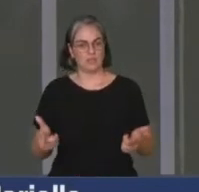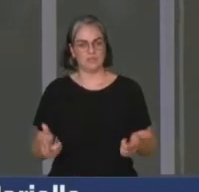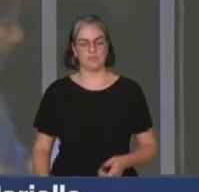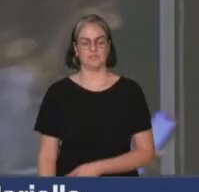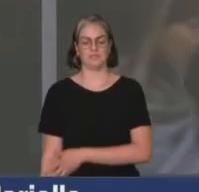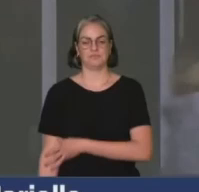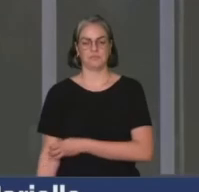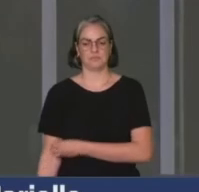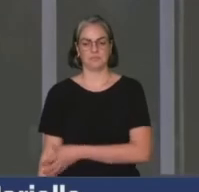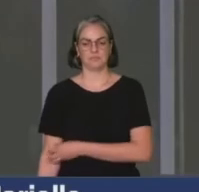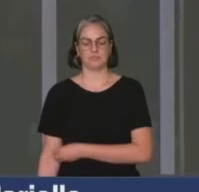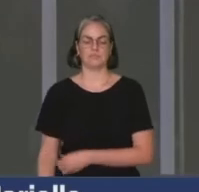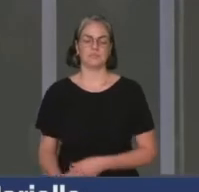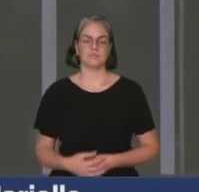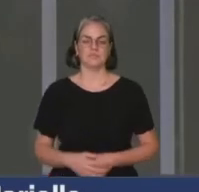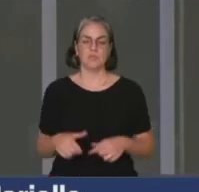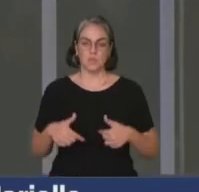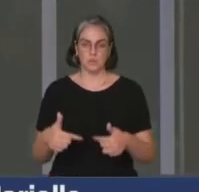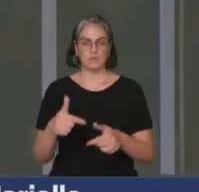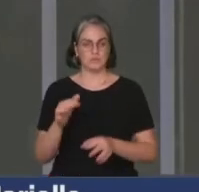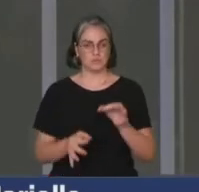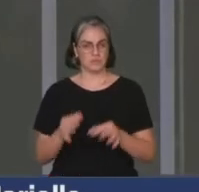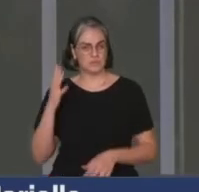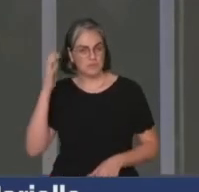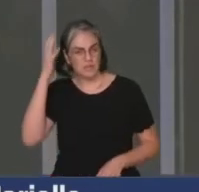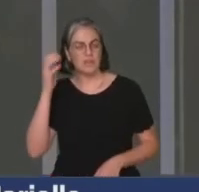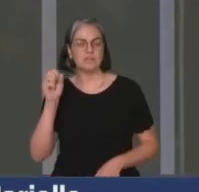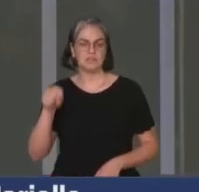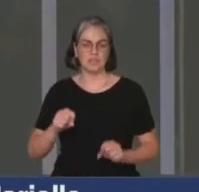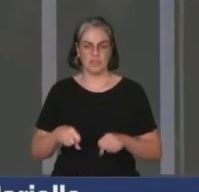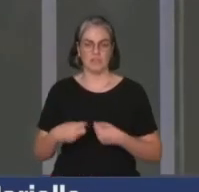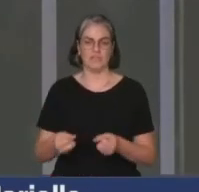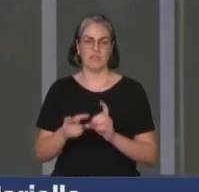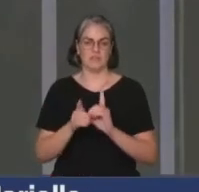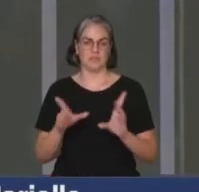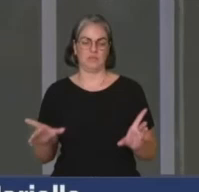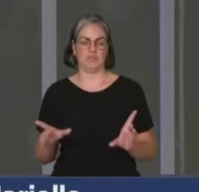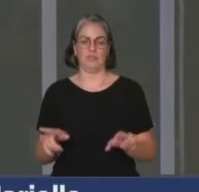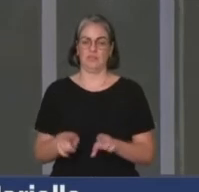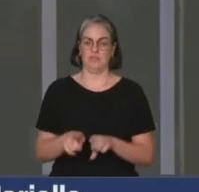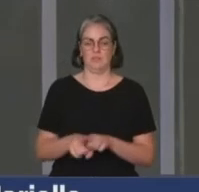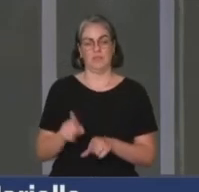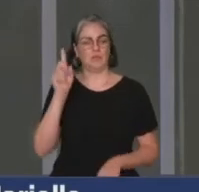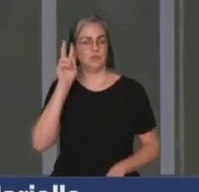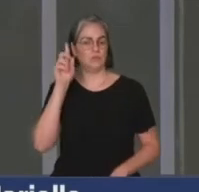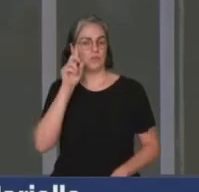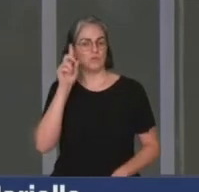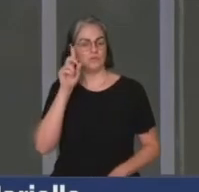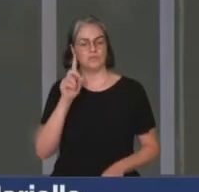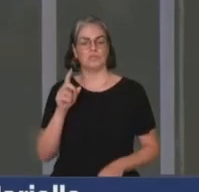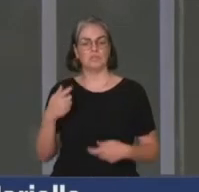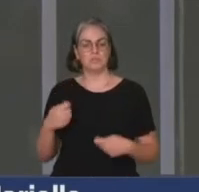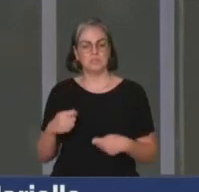lutar por justiça por Marielle fala sobre defender a democracia e fala sobre essa busca necessária na produção de memória, verdade e justiça nesse